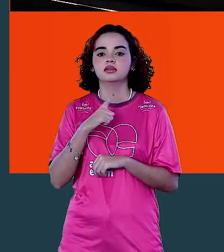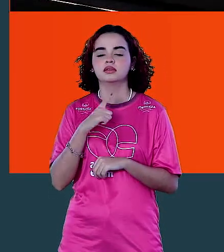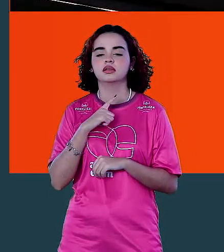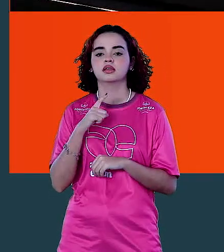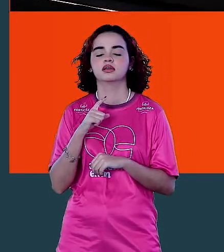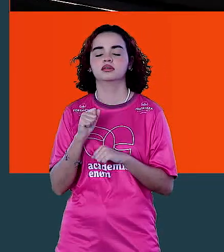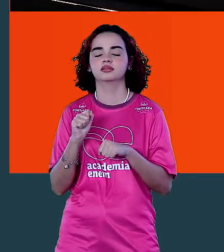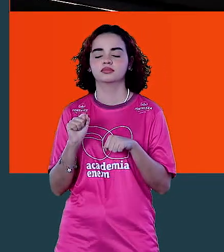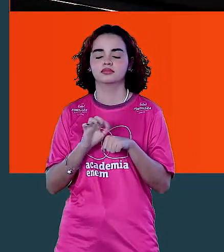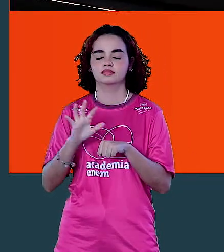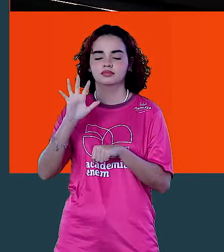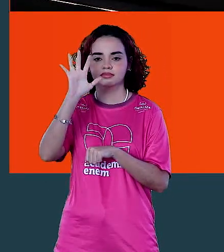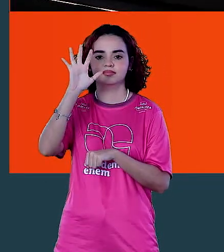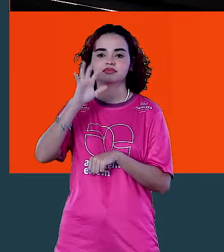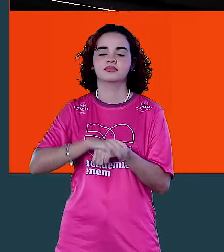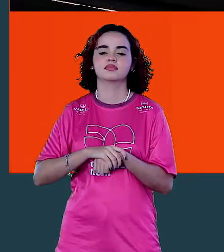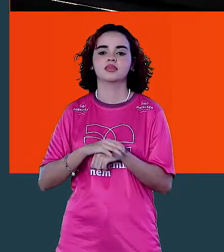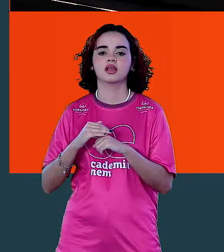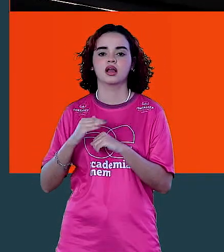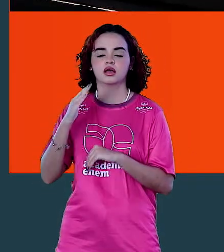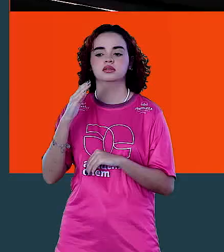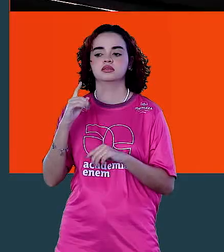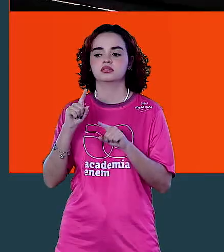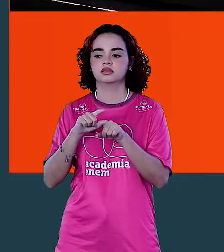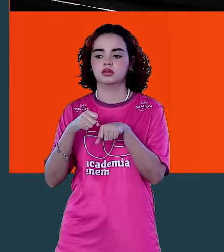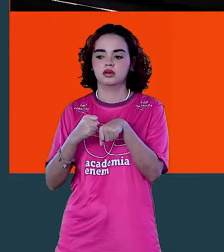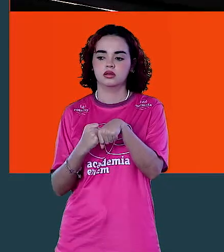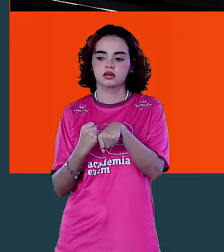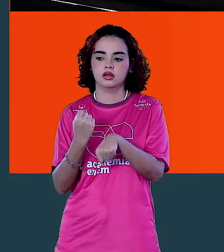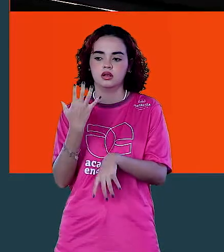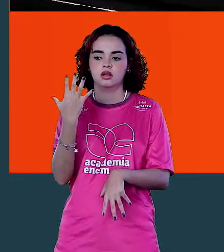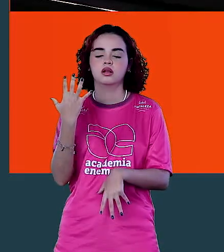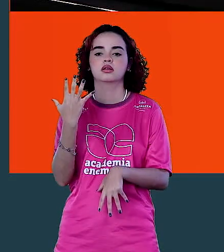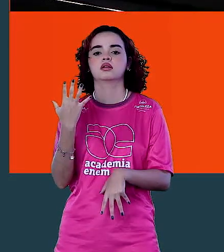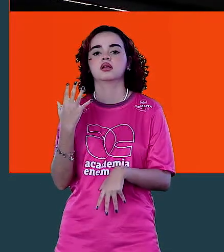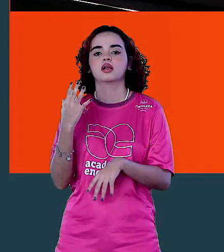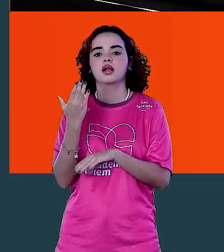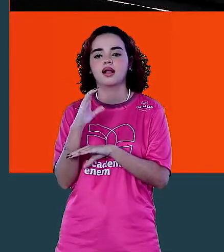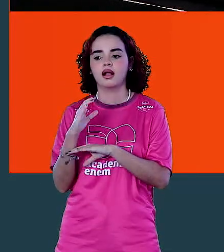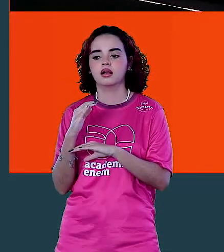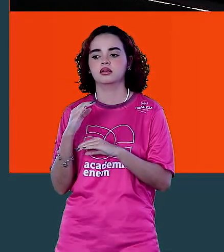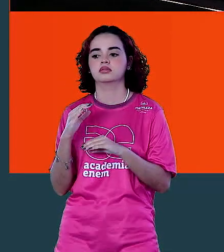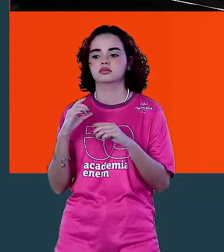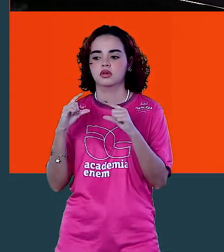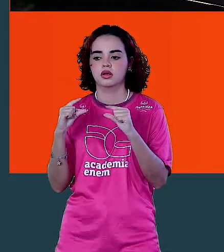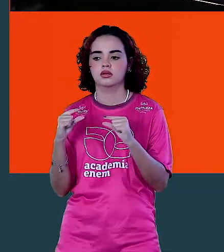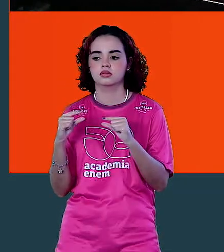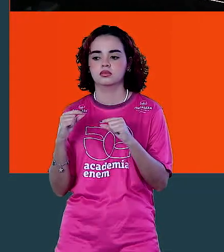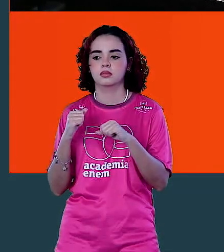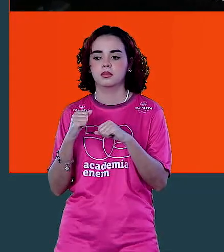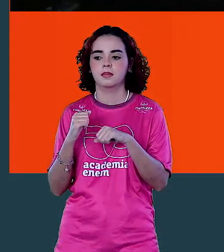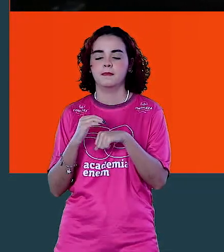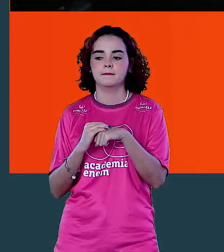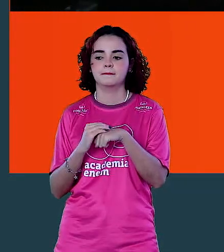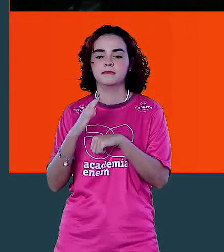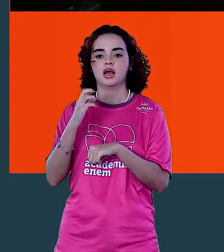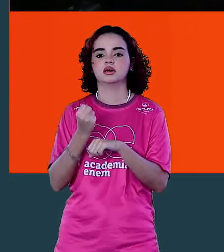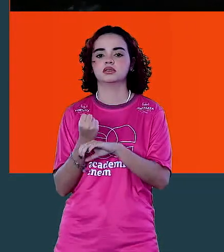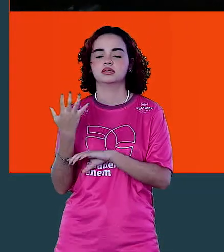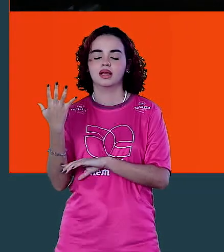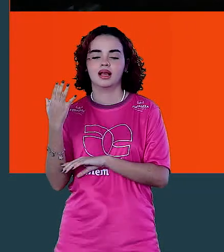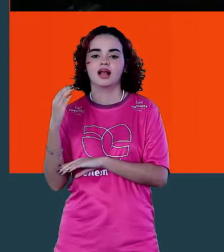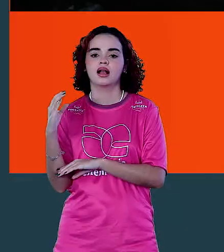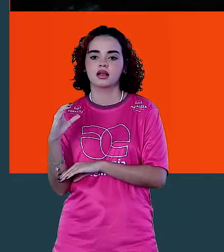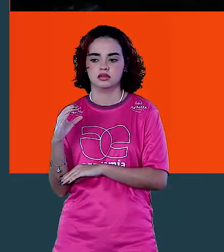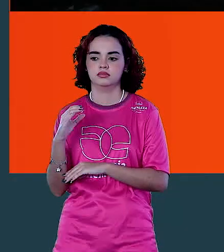Menor número de ramificações e o maior número de carbonos. Beleza? Não esquece. Petróleo é o exemplo